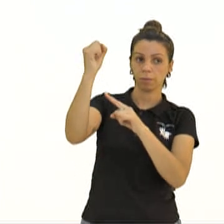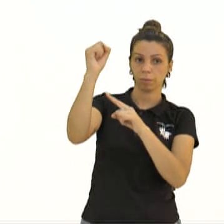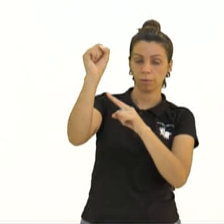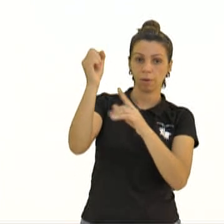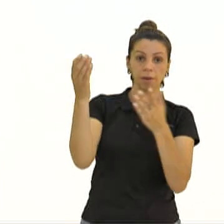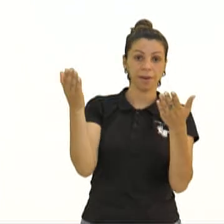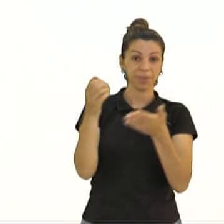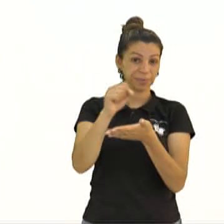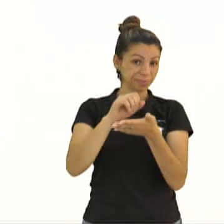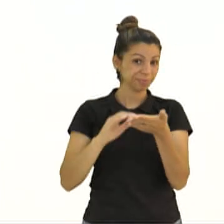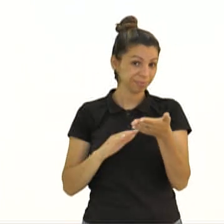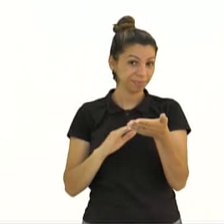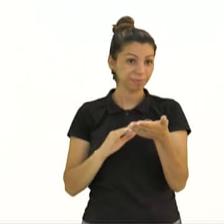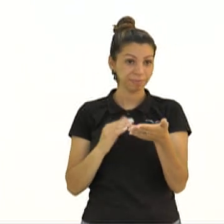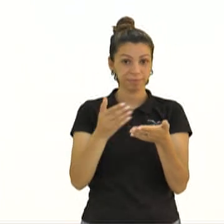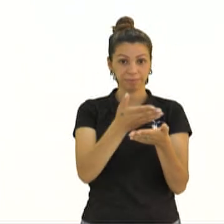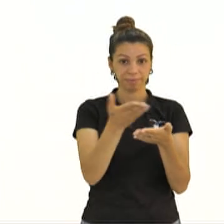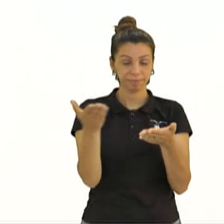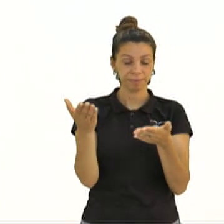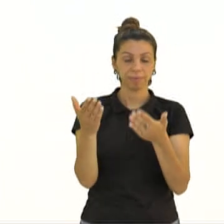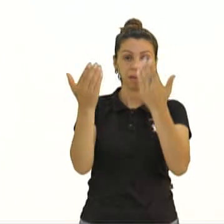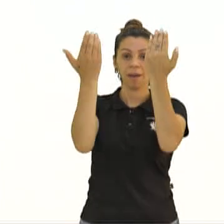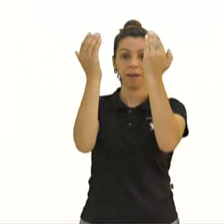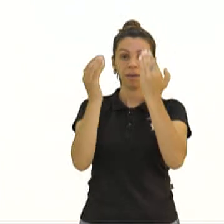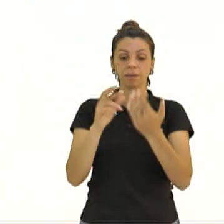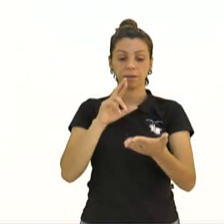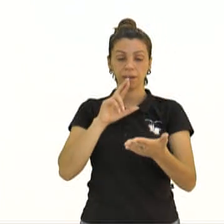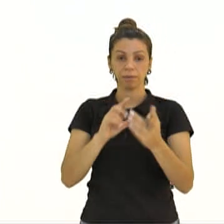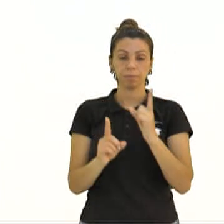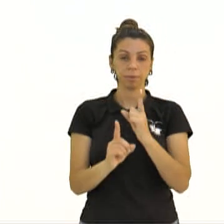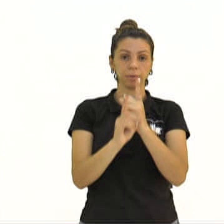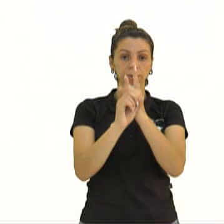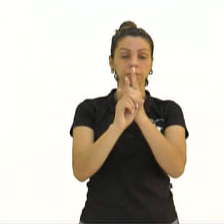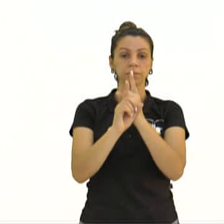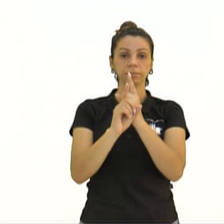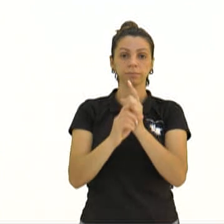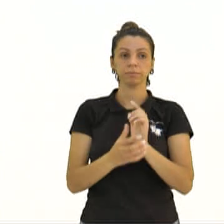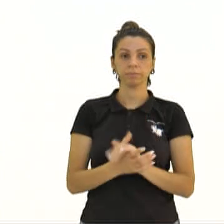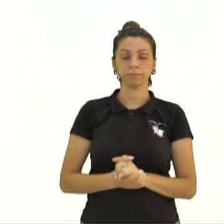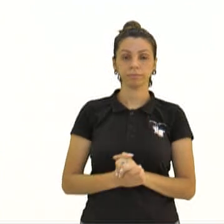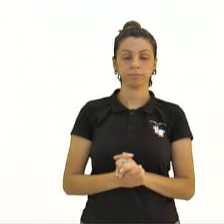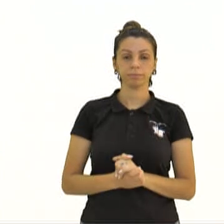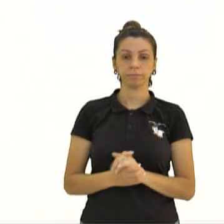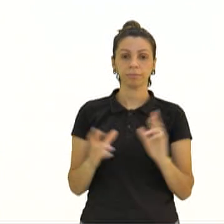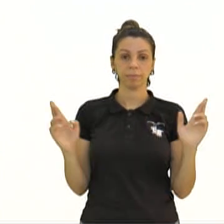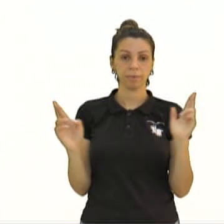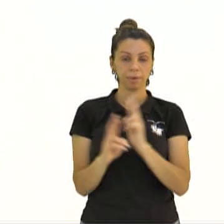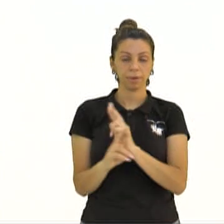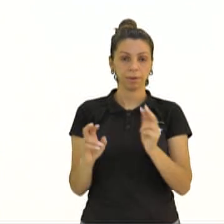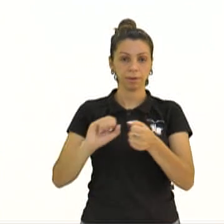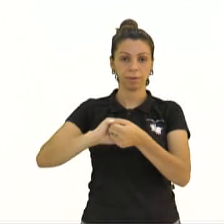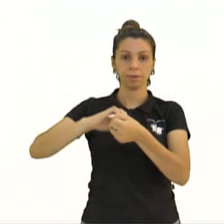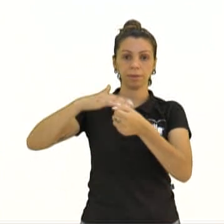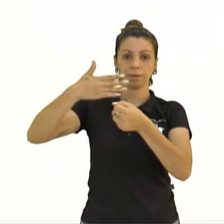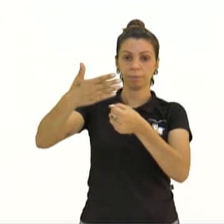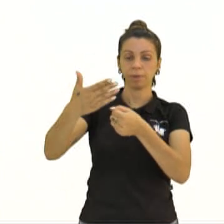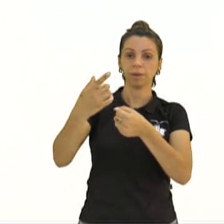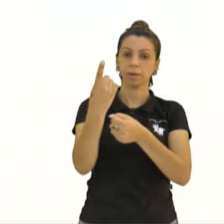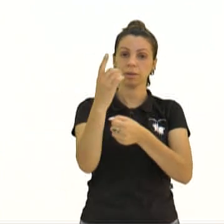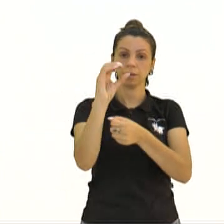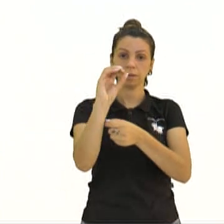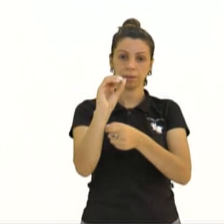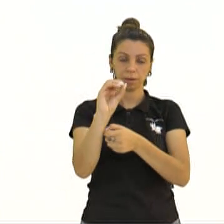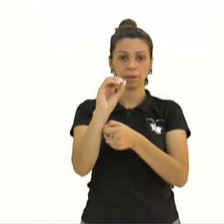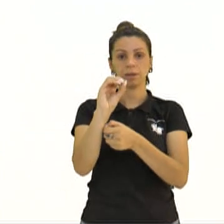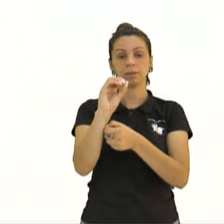uma tarefa para você, tá? Analise os resultados encontrados e responda. Qual é a relação entre a potência de base 10 e a quantidade de